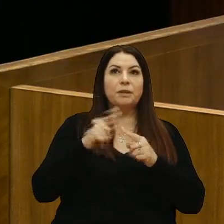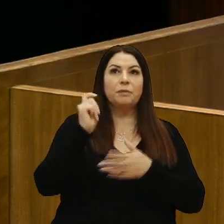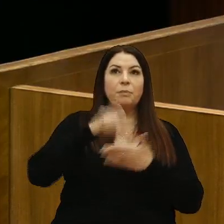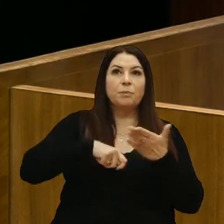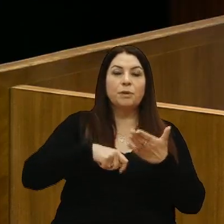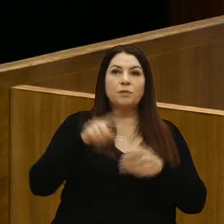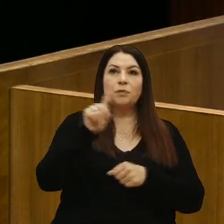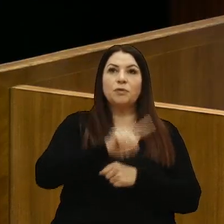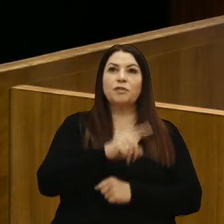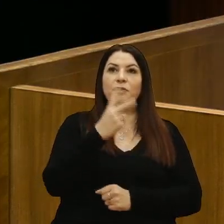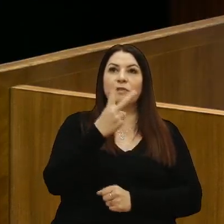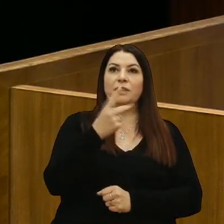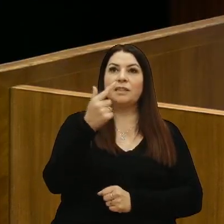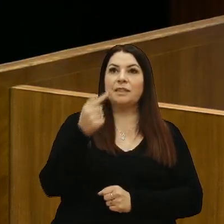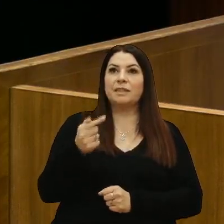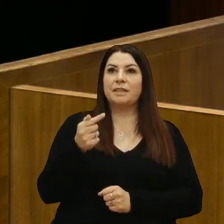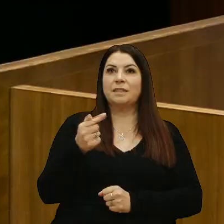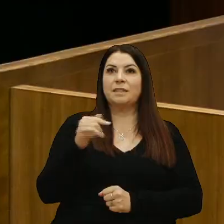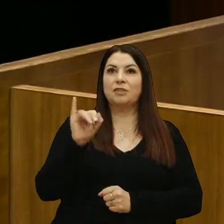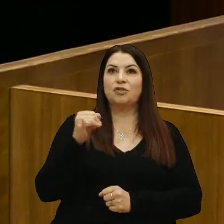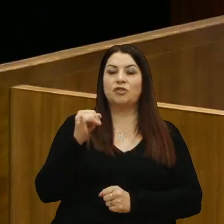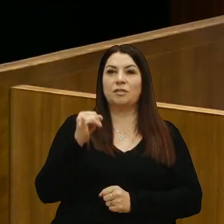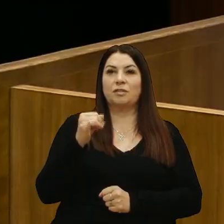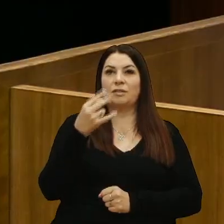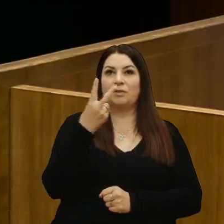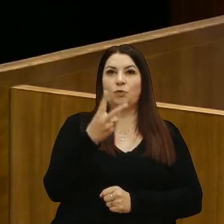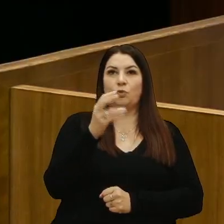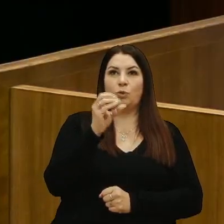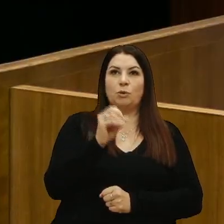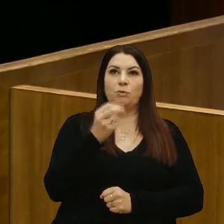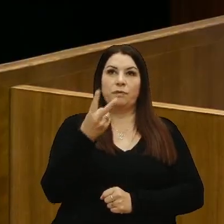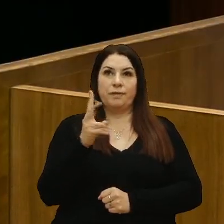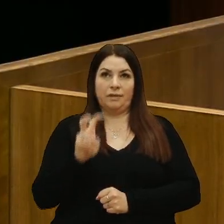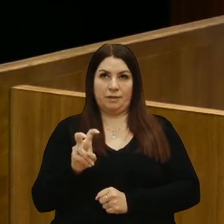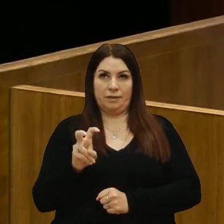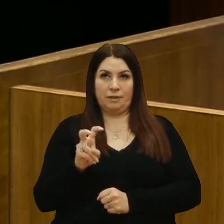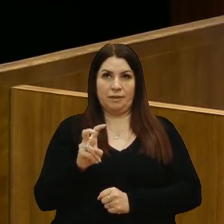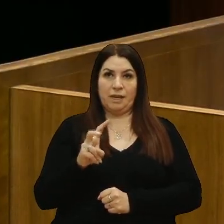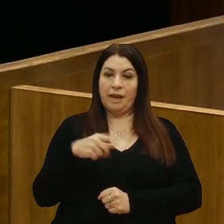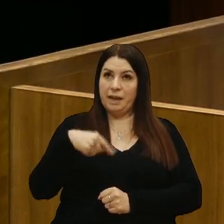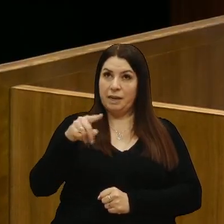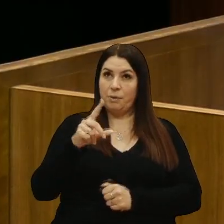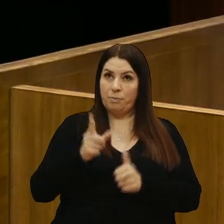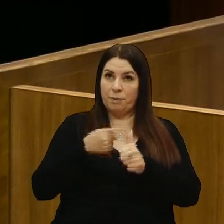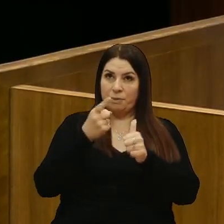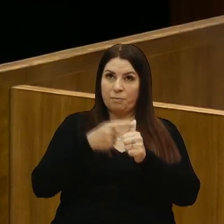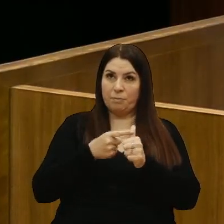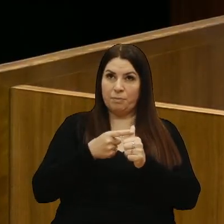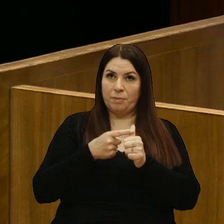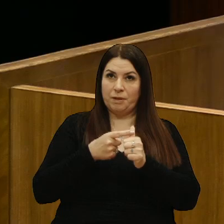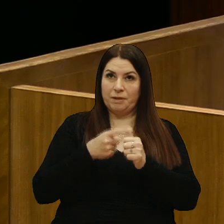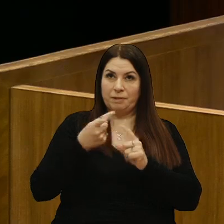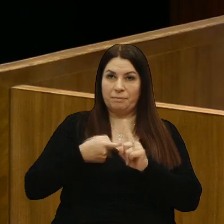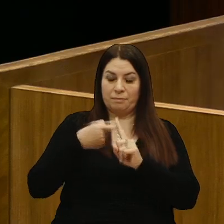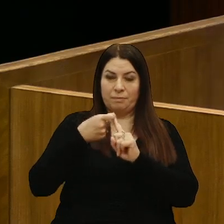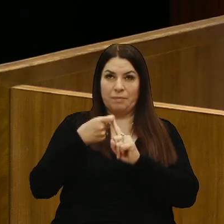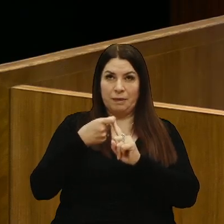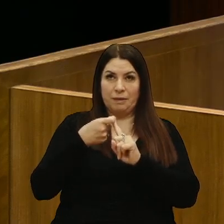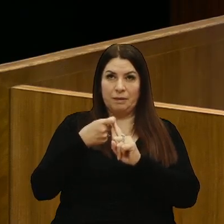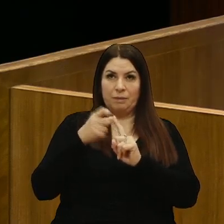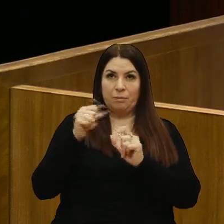dia 27 de janeiro de 2025, ainda no nosso primeiro mês